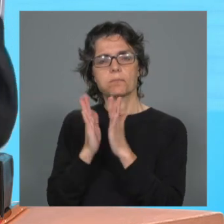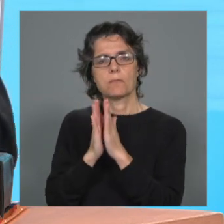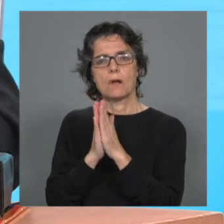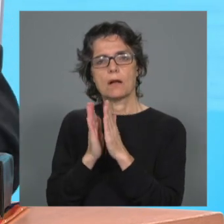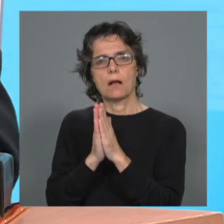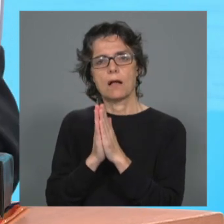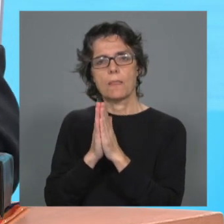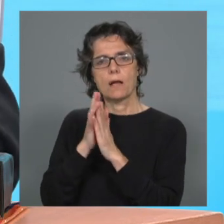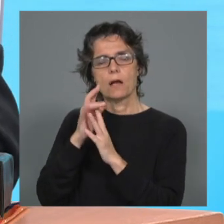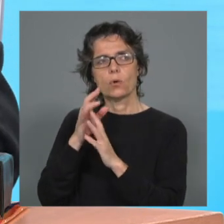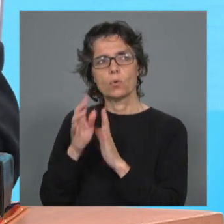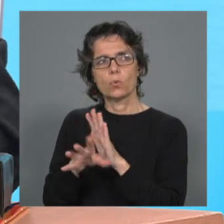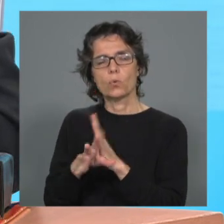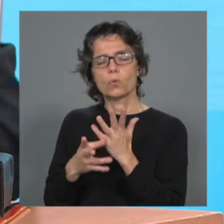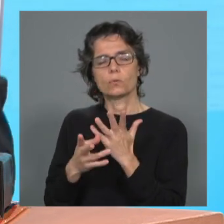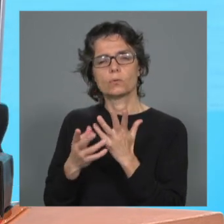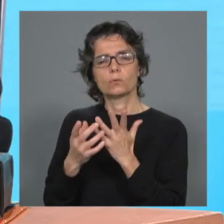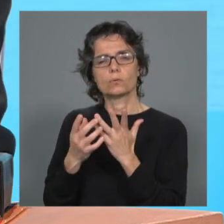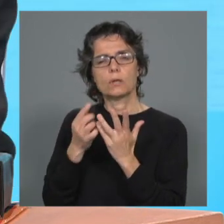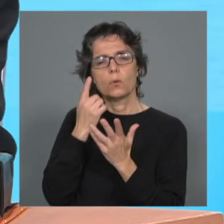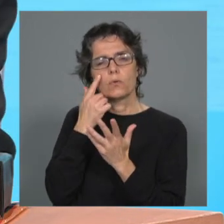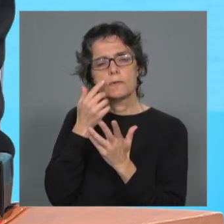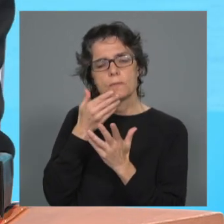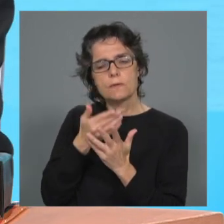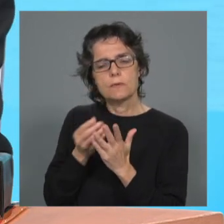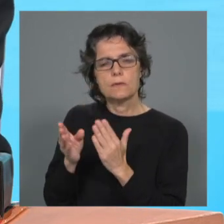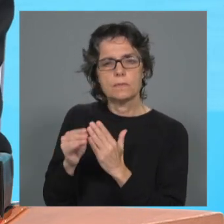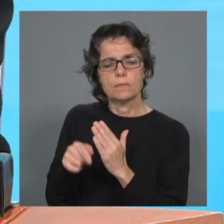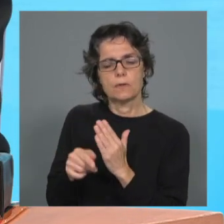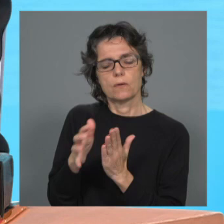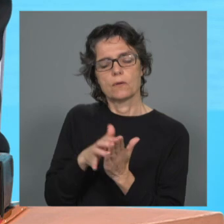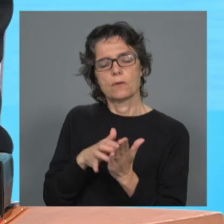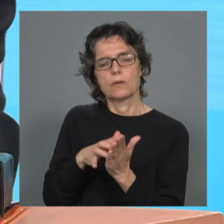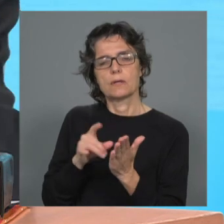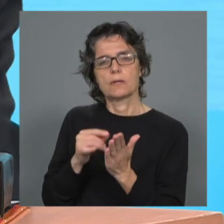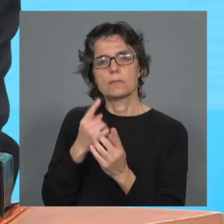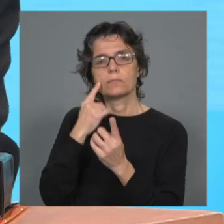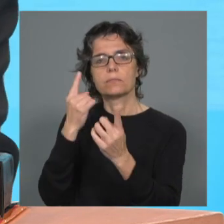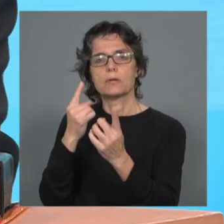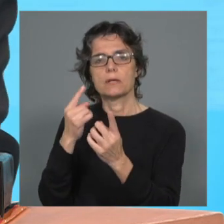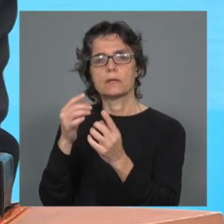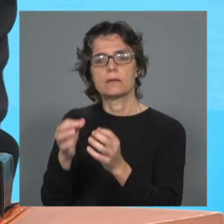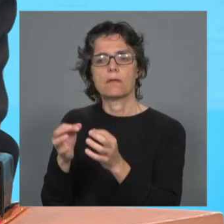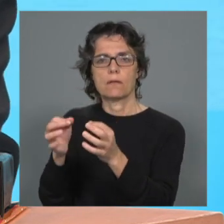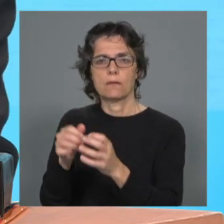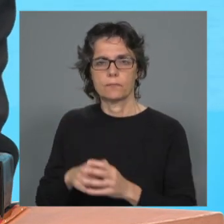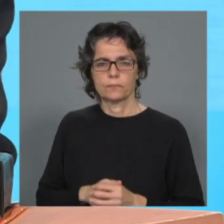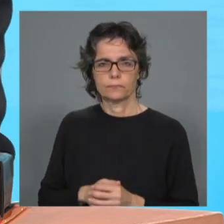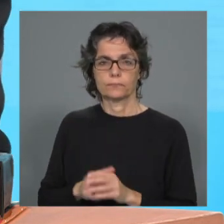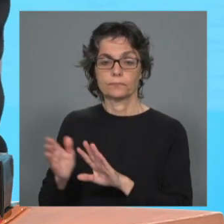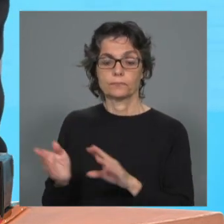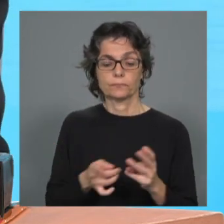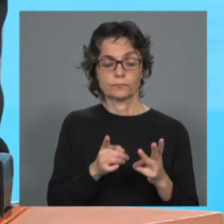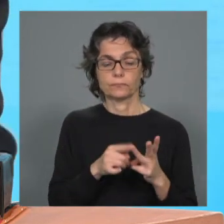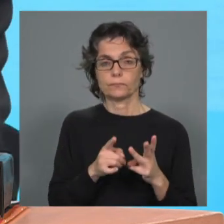mais aprofundados, porque também é um texto que aparece mais tardiamente. Um terceiro traço, que também